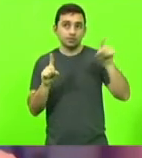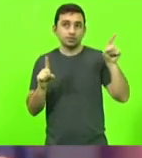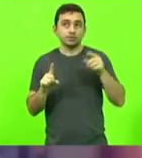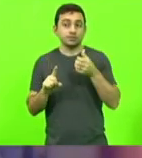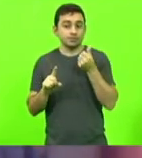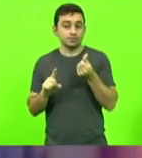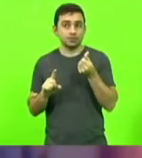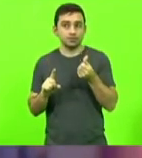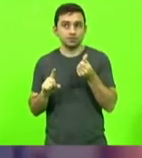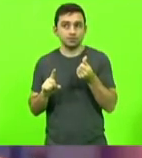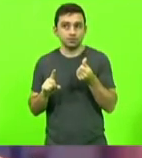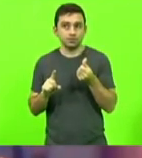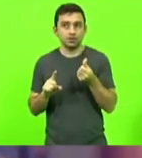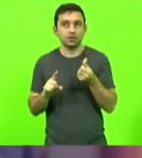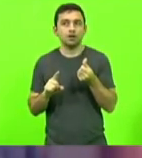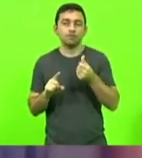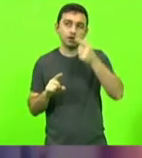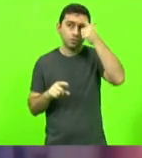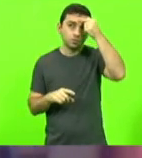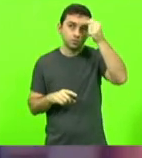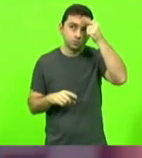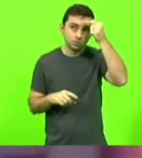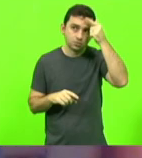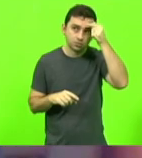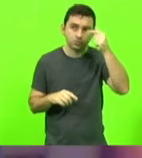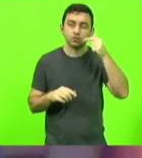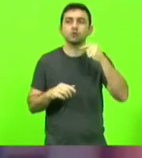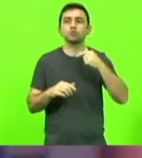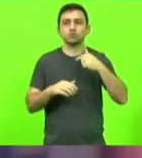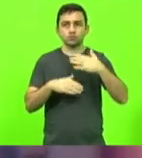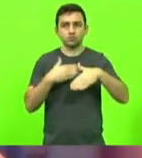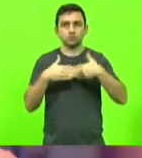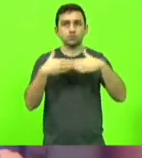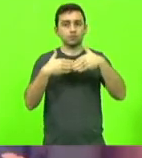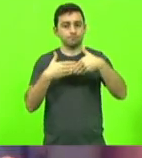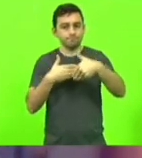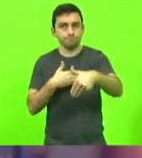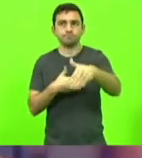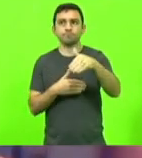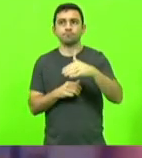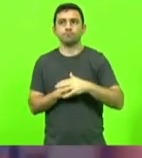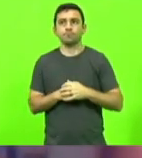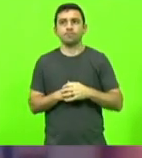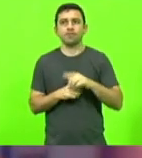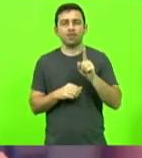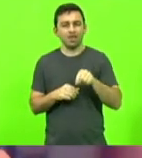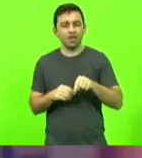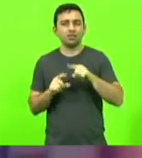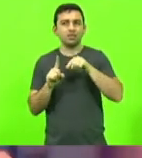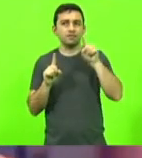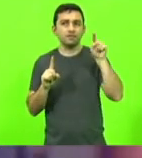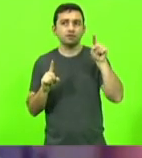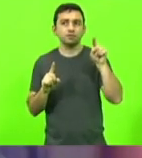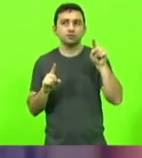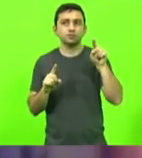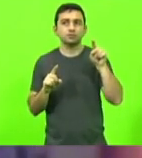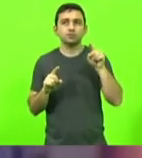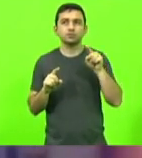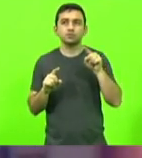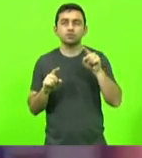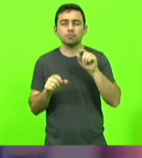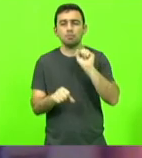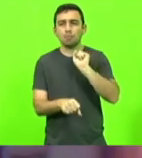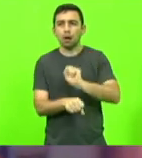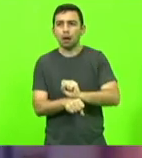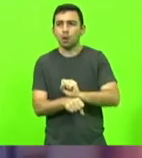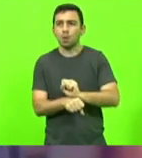sobretudo, graduação e especialização para frente, que são níveis que ficaram